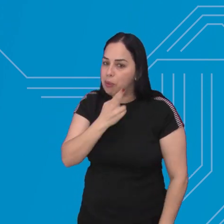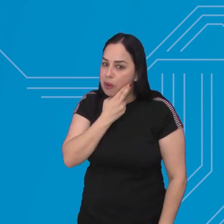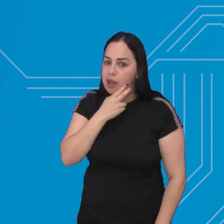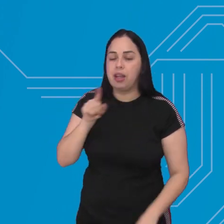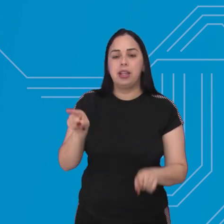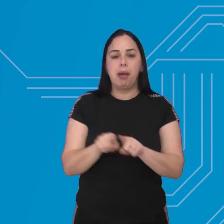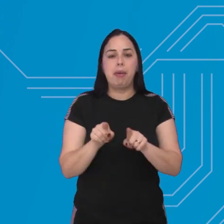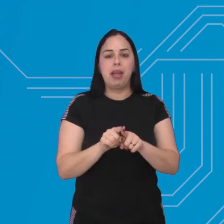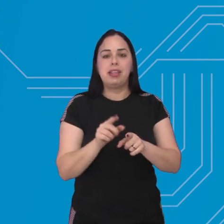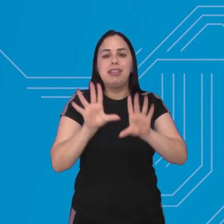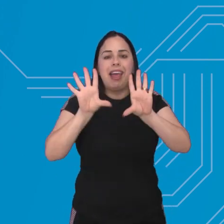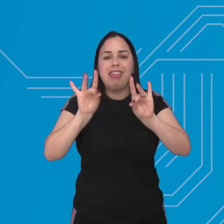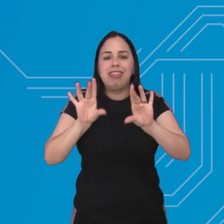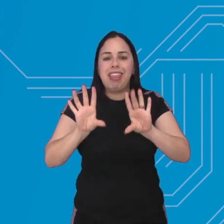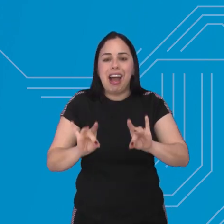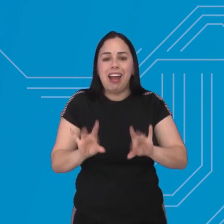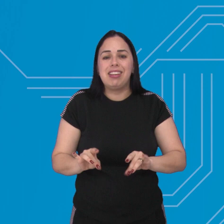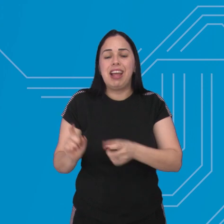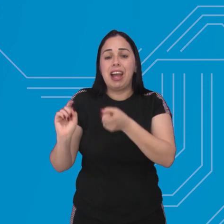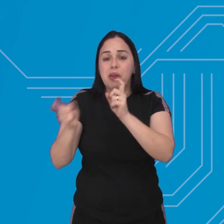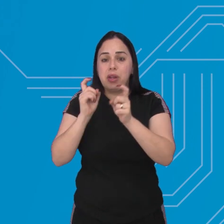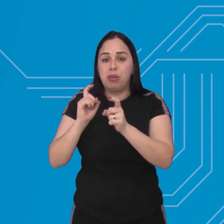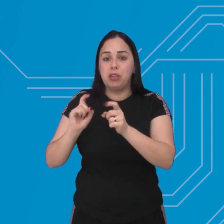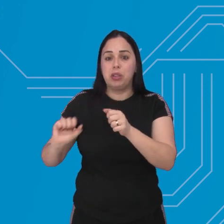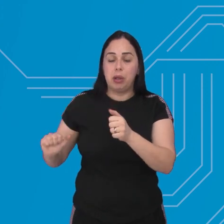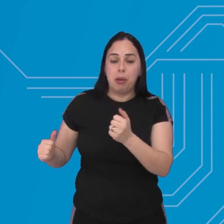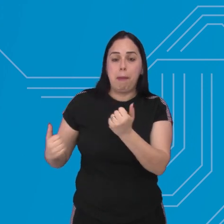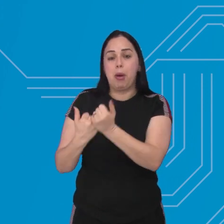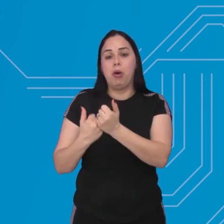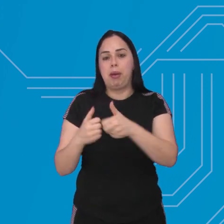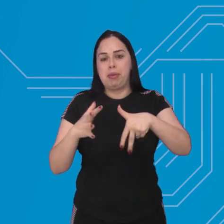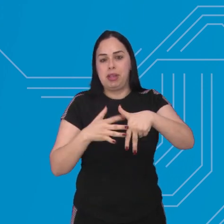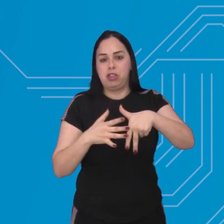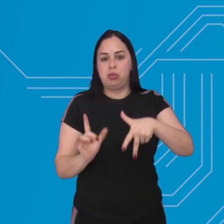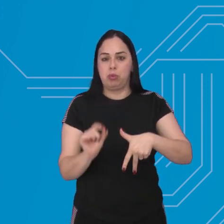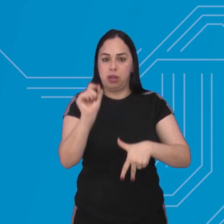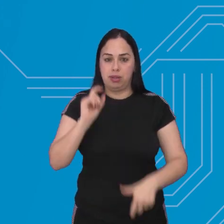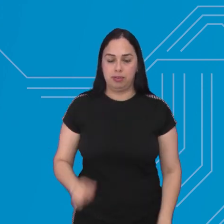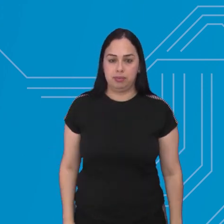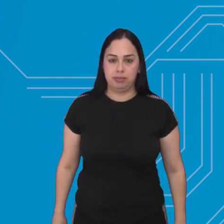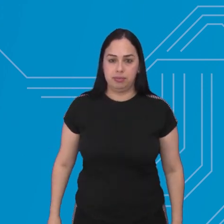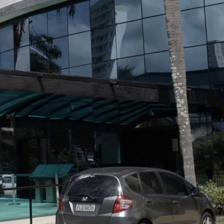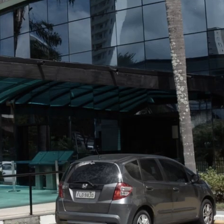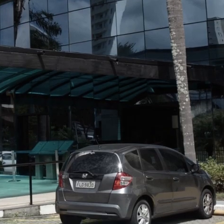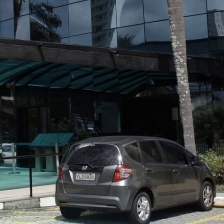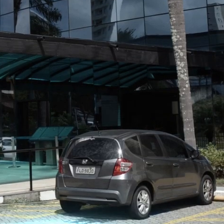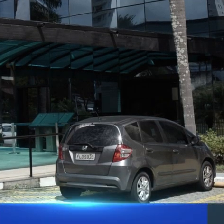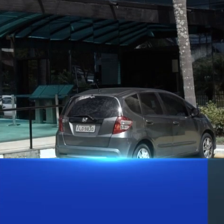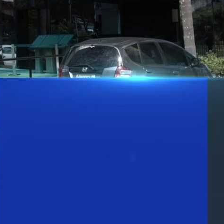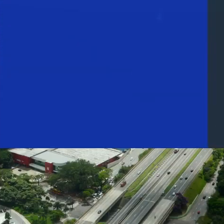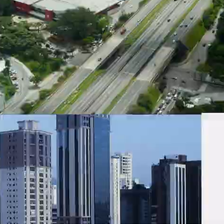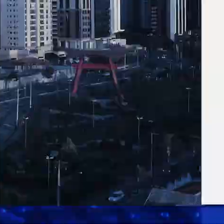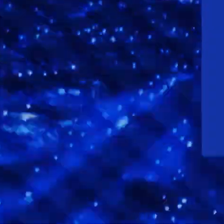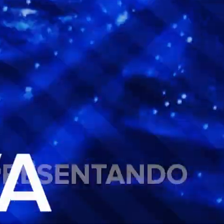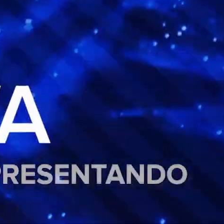ver detalhes da reunião da Frente Parlamentar em apoio ao paciente oncológico. É depois do intervalo.